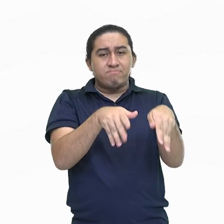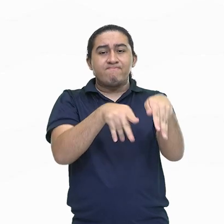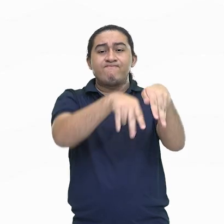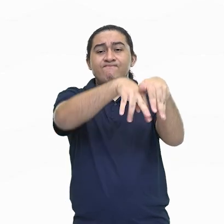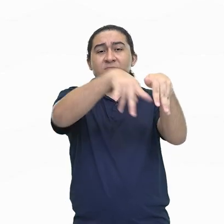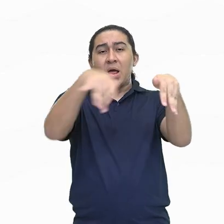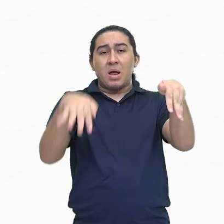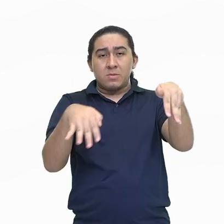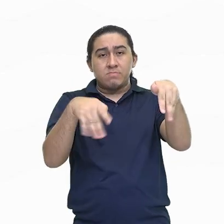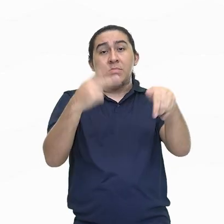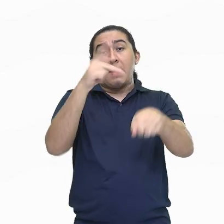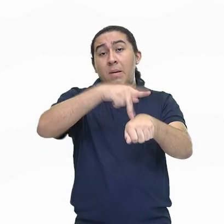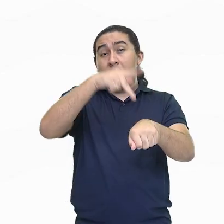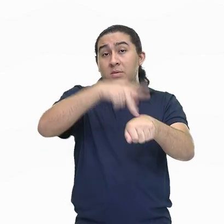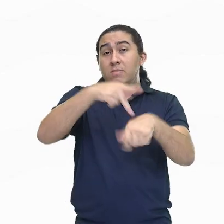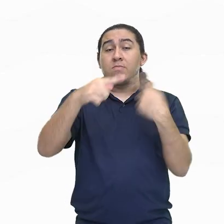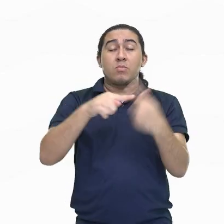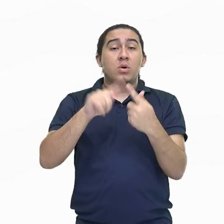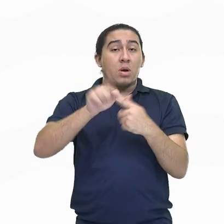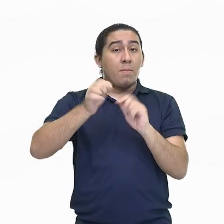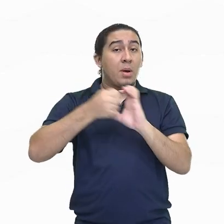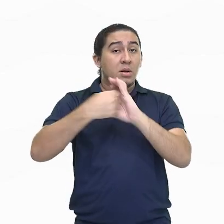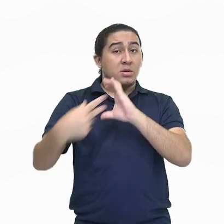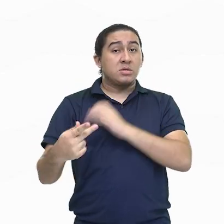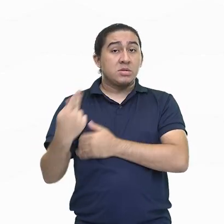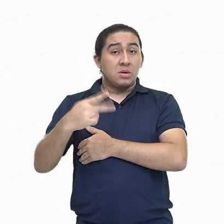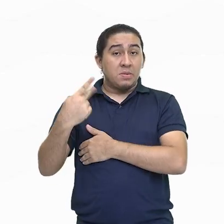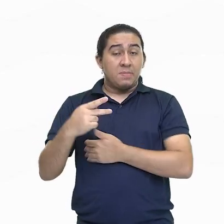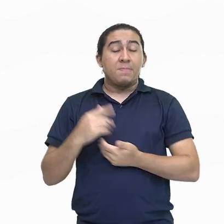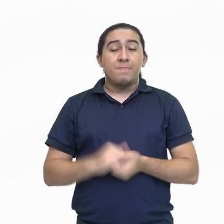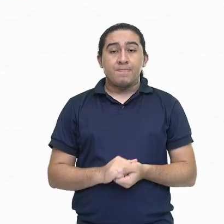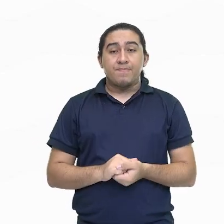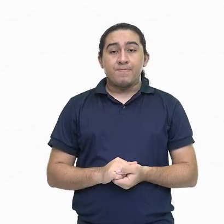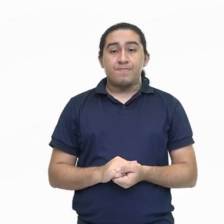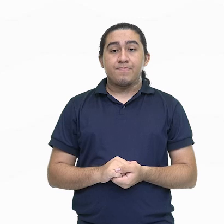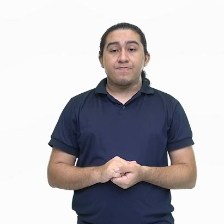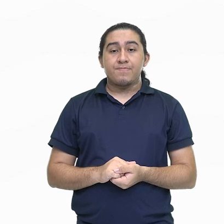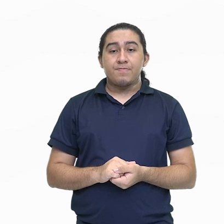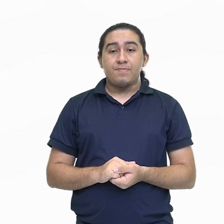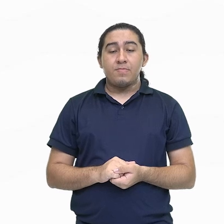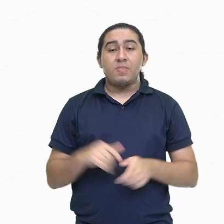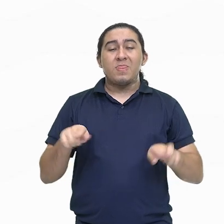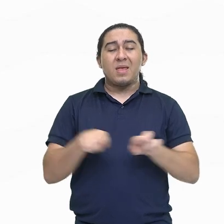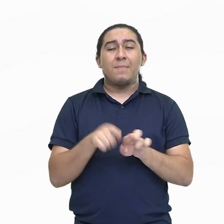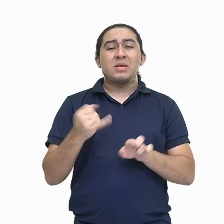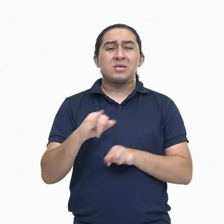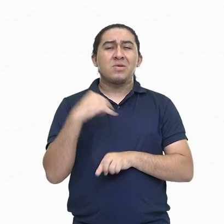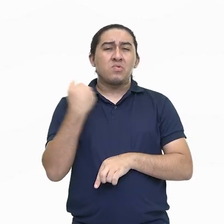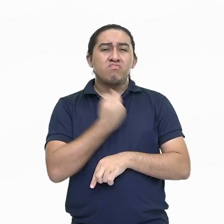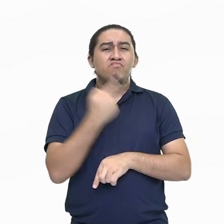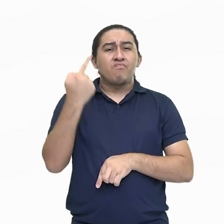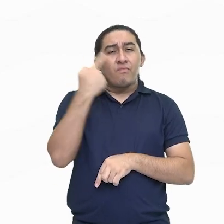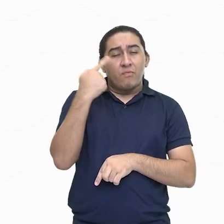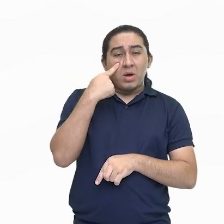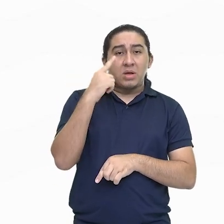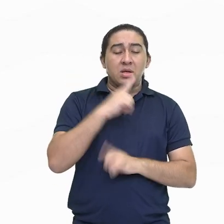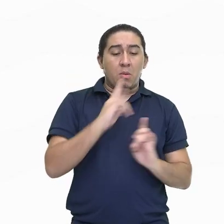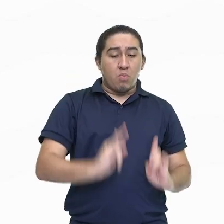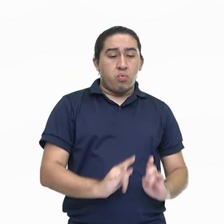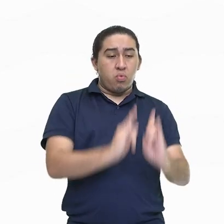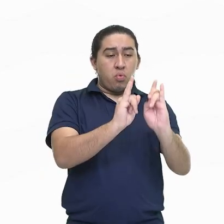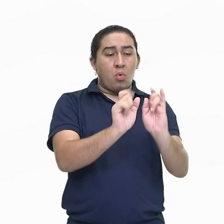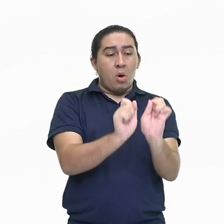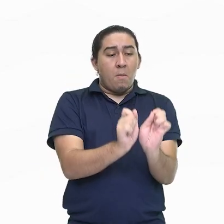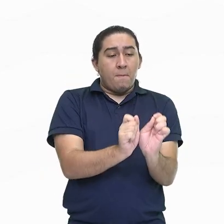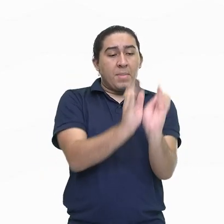justamente porque era uma característica da ordem coríntia. Então, quando a gente vem dórica, jônica e coríntia, a gente percebe que passou por